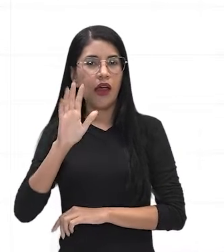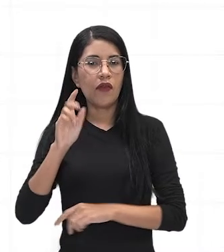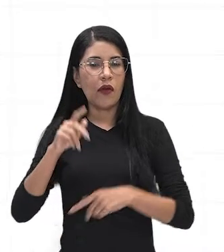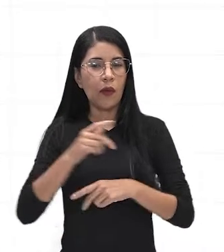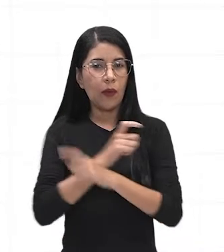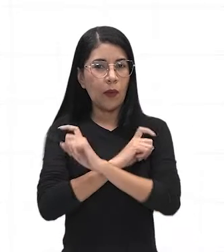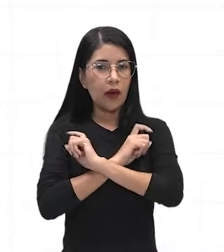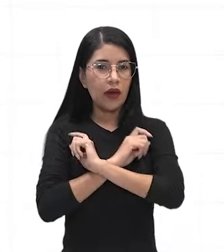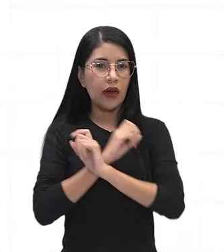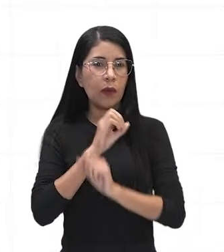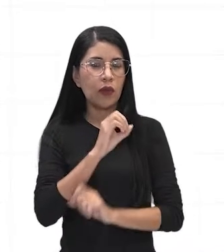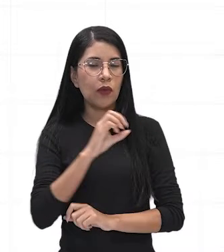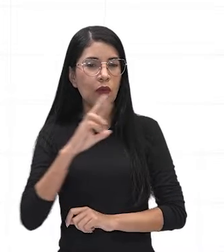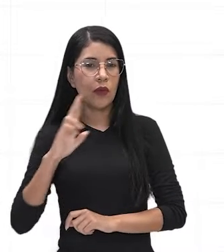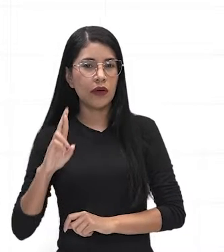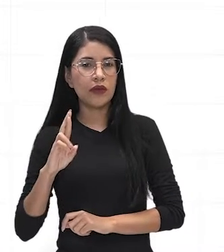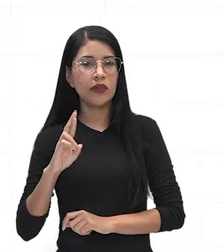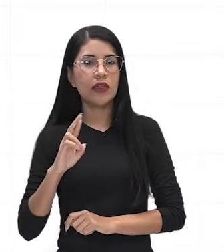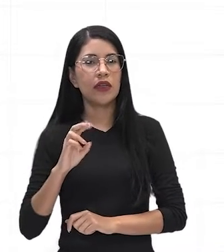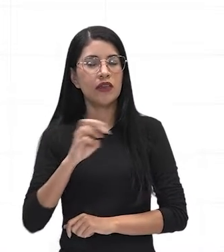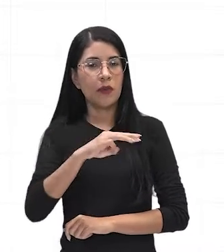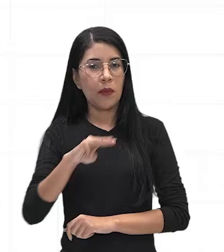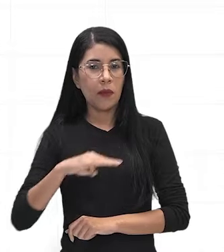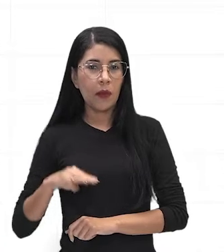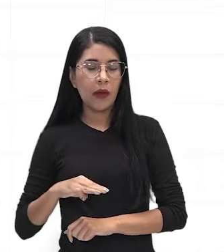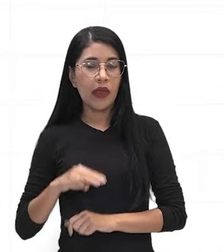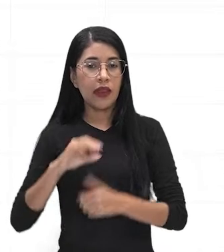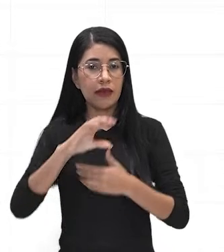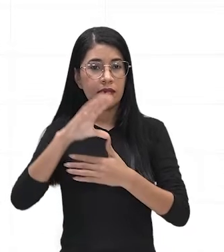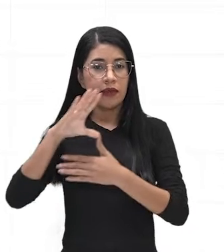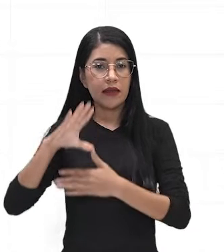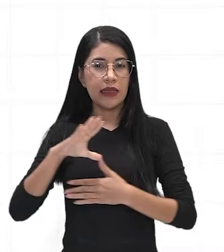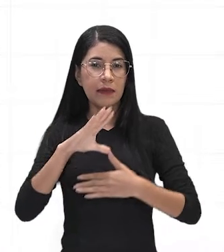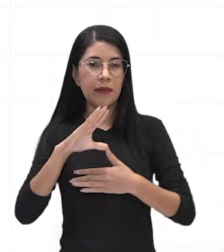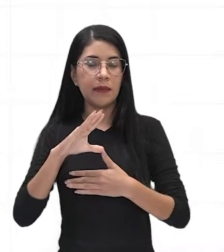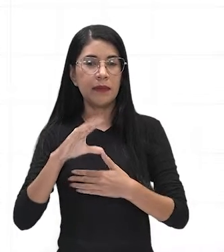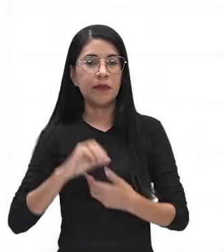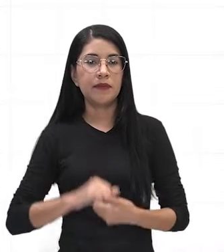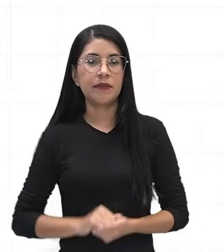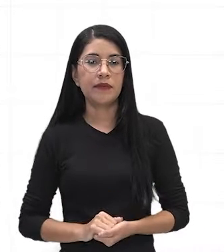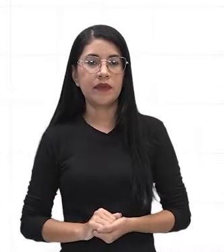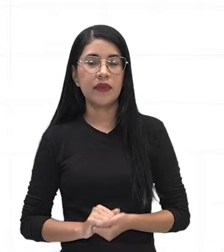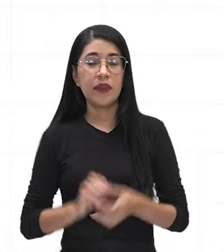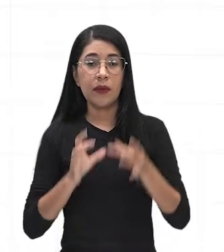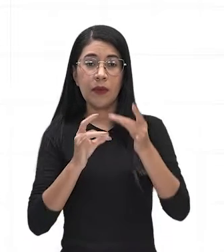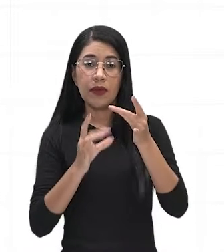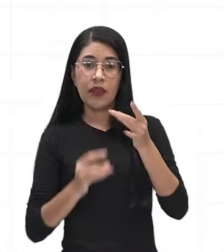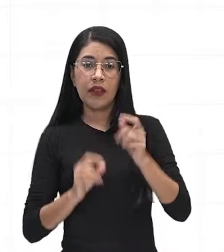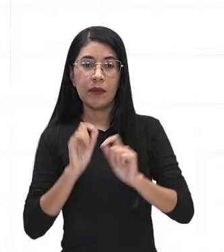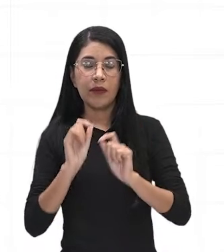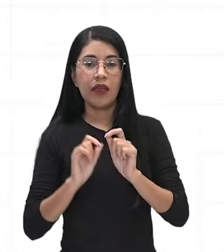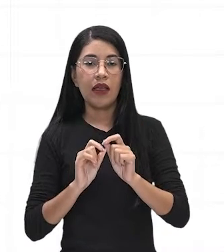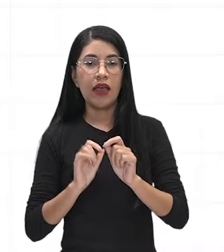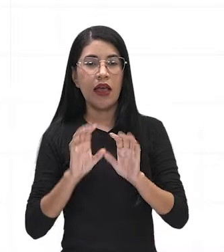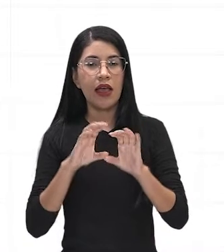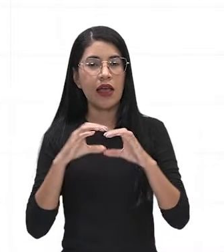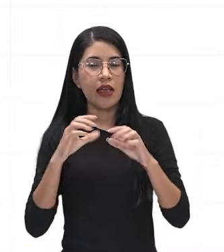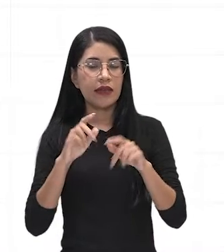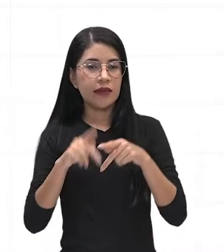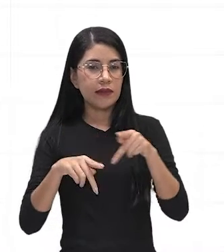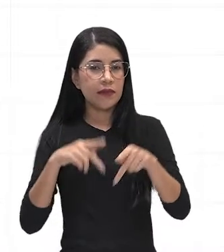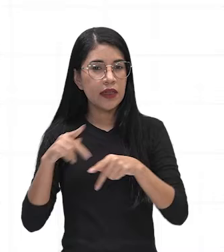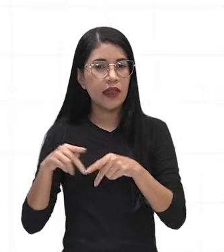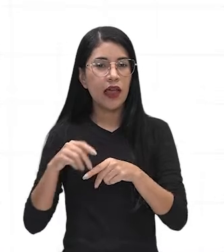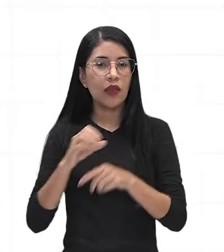no Oriente Médio mesopotâmicos e nas Américas pré-colombianos. O detalhamento, a civilização do